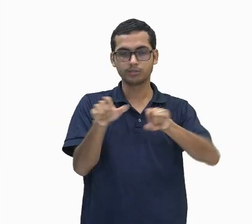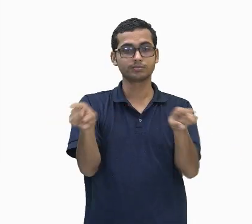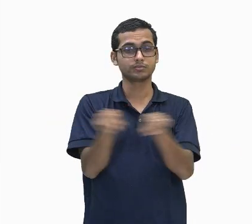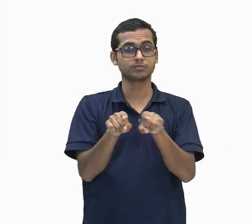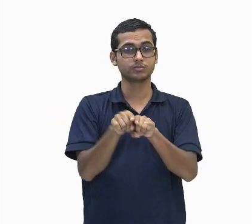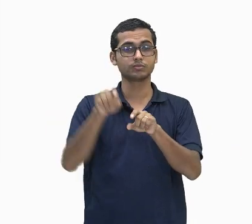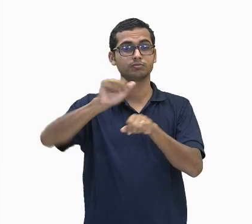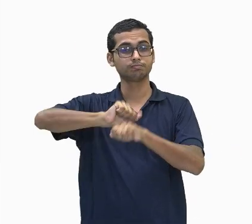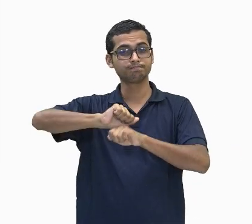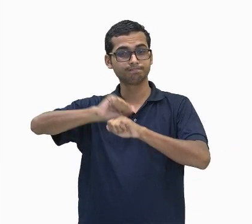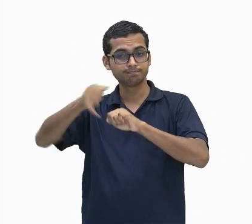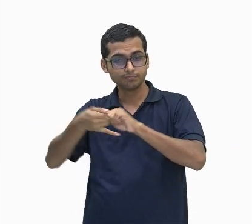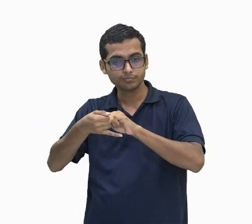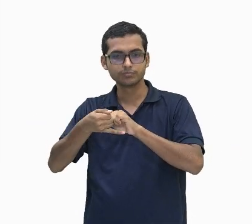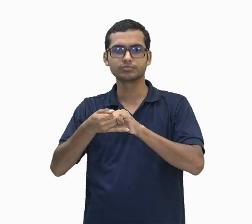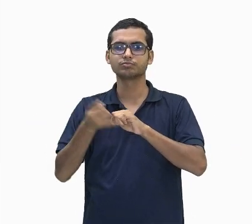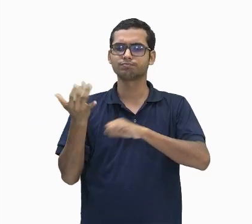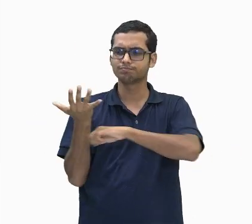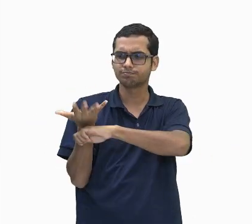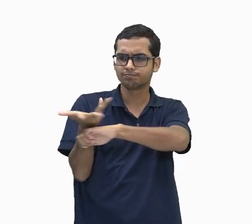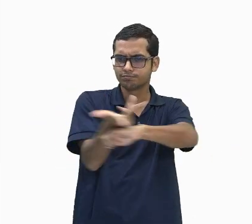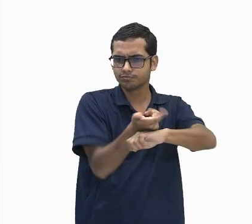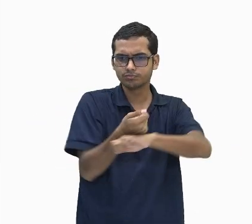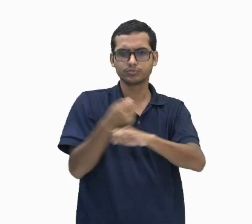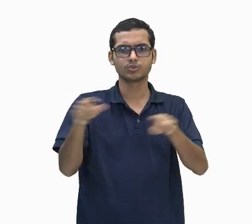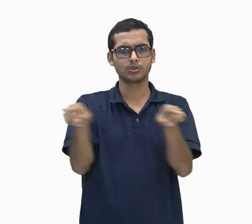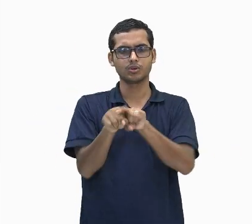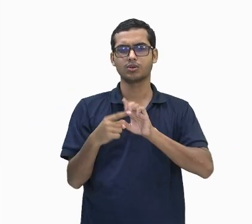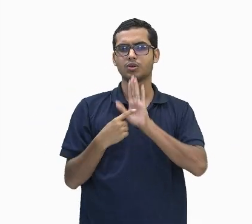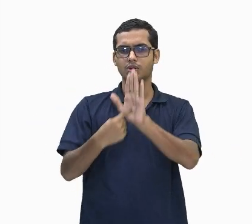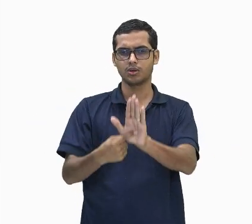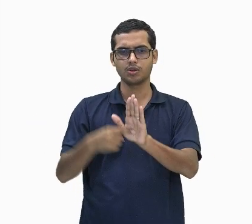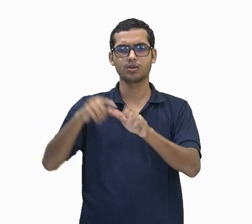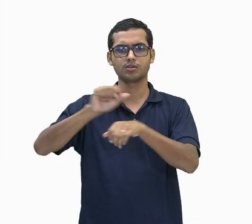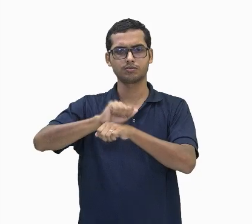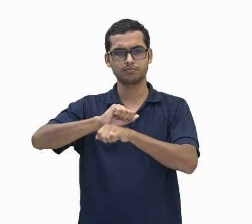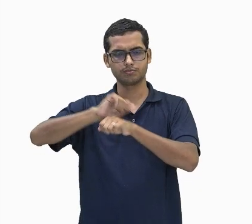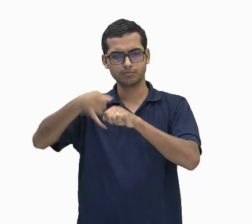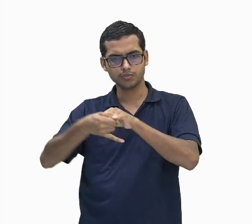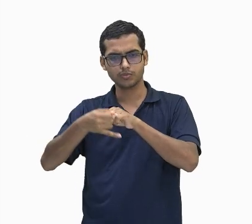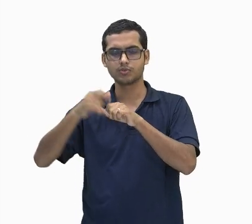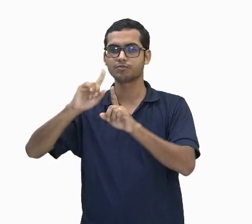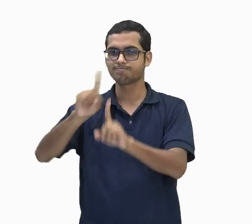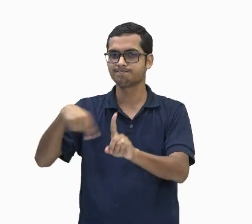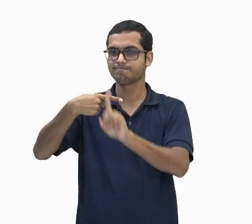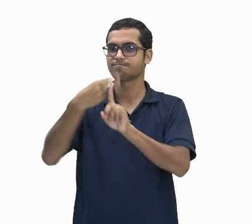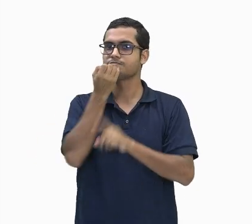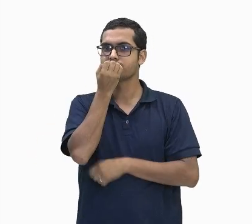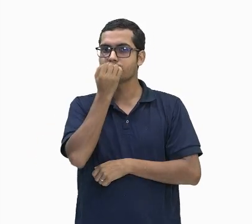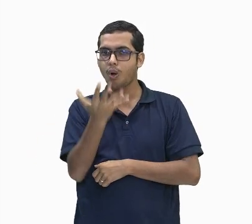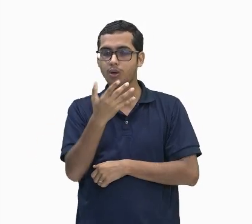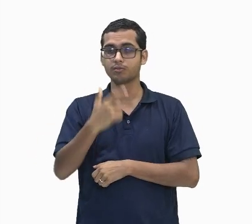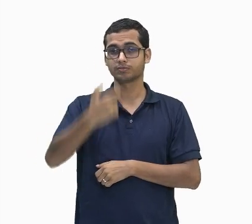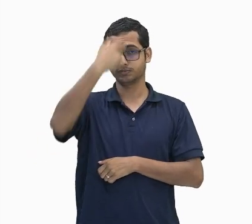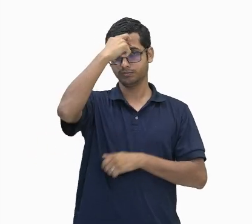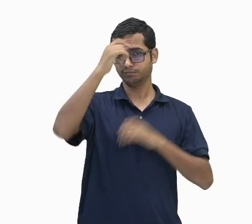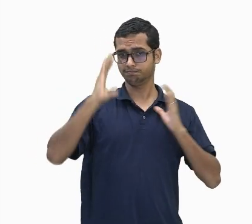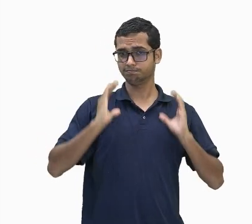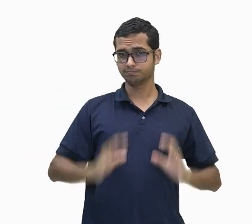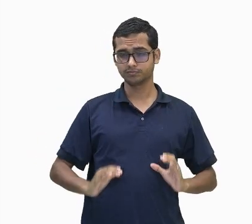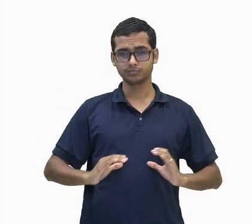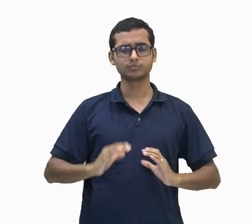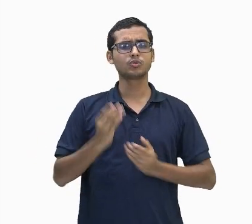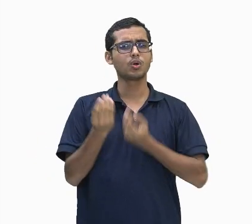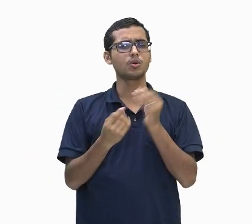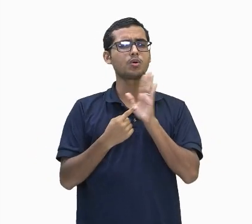porque se é um produto, ele vai trazer adjetivos positivos. E se é algo de comportamento, ele vai mostrar de